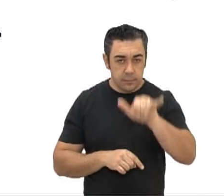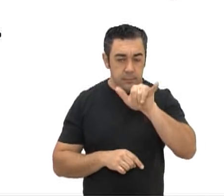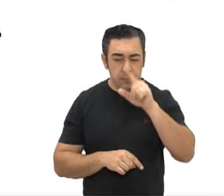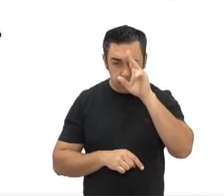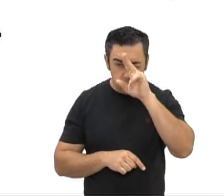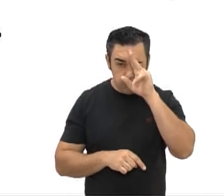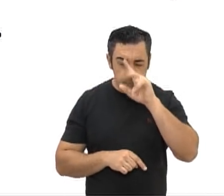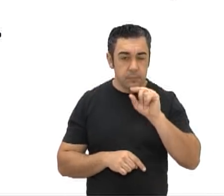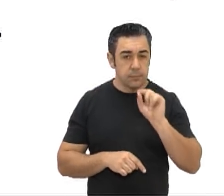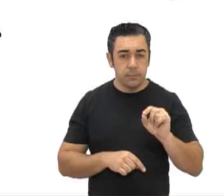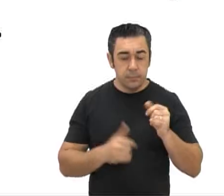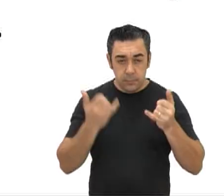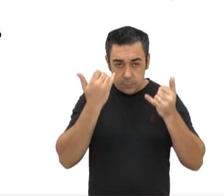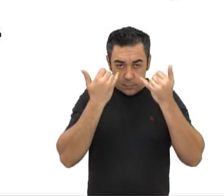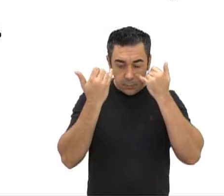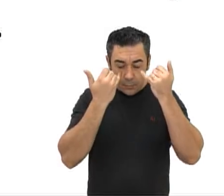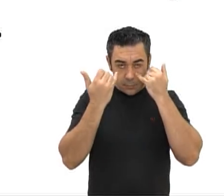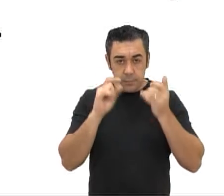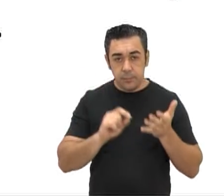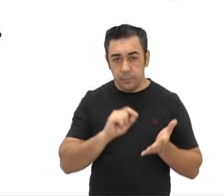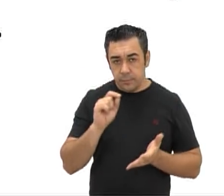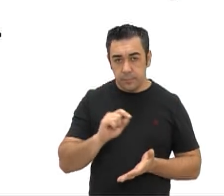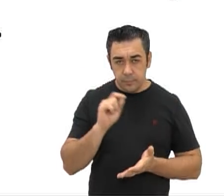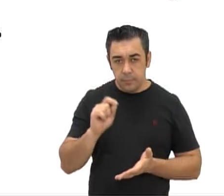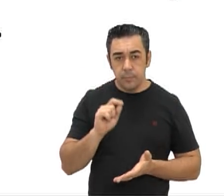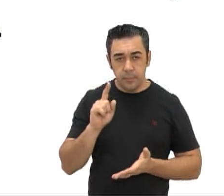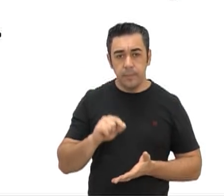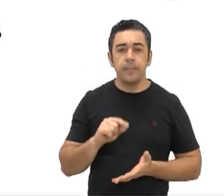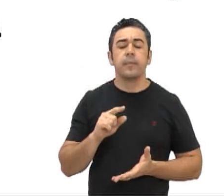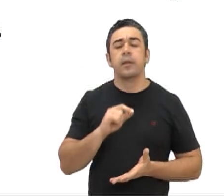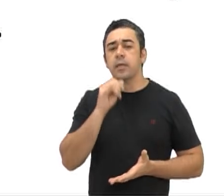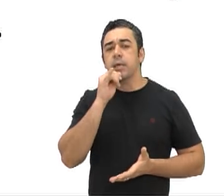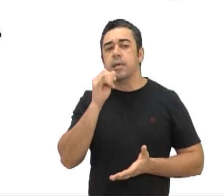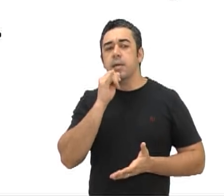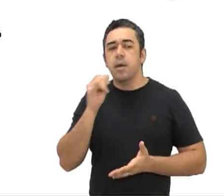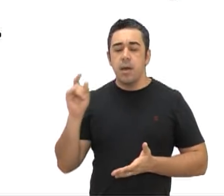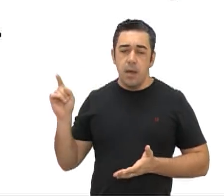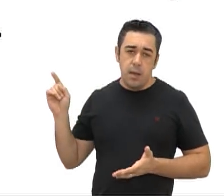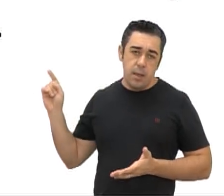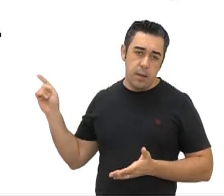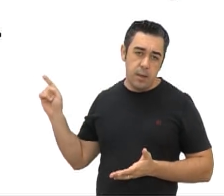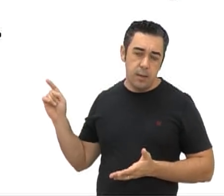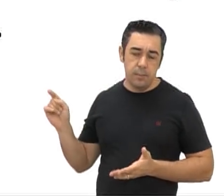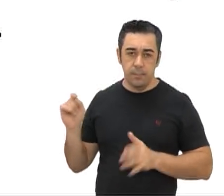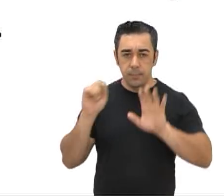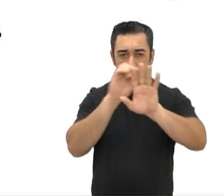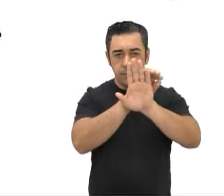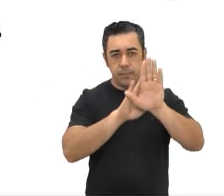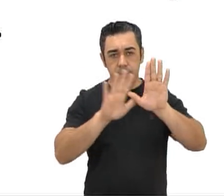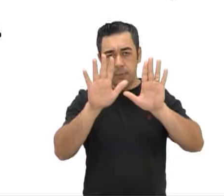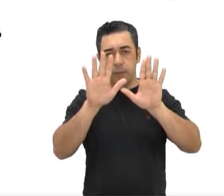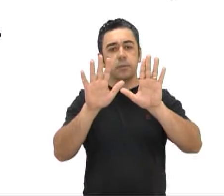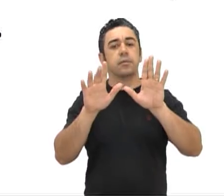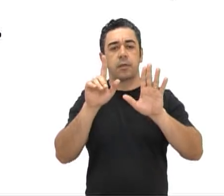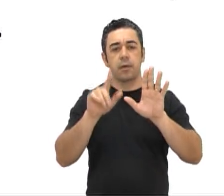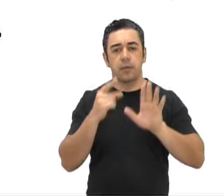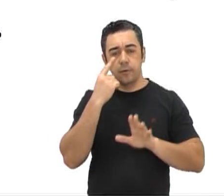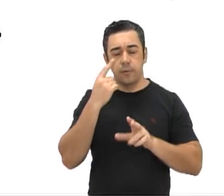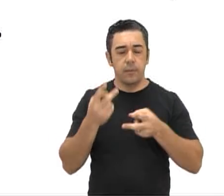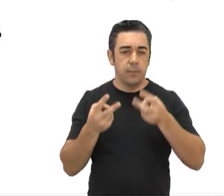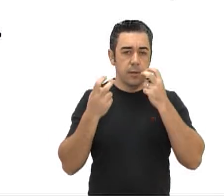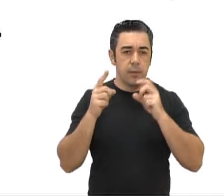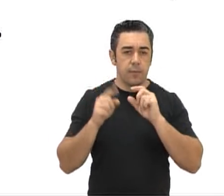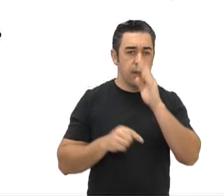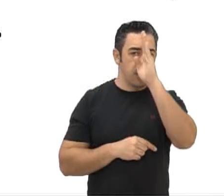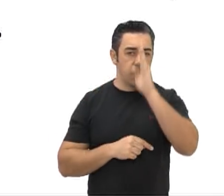lá, as informações que ele passa, elas são bem relevantes. Ele fala que a imagem, o reflexo dela vai ser com relação ao eixo